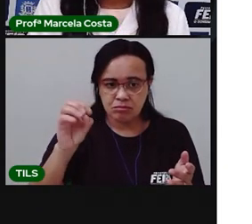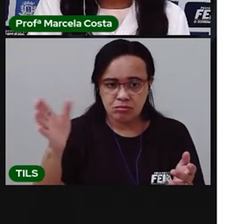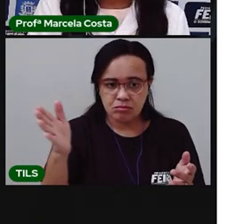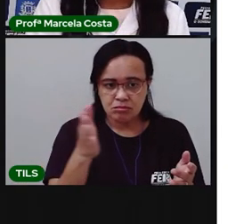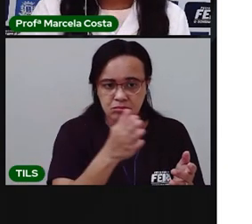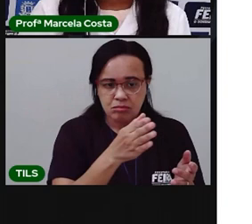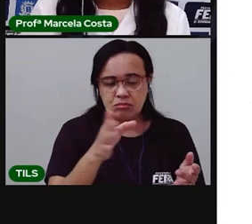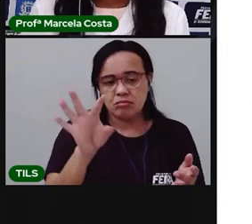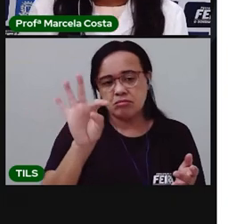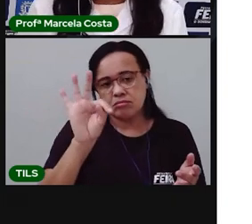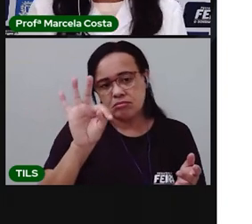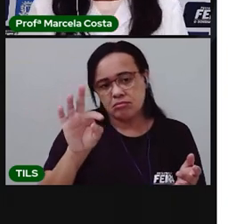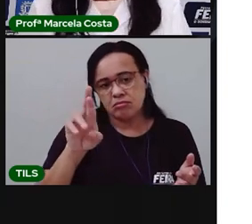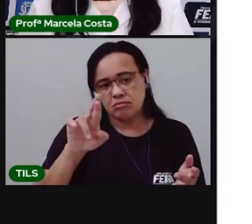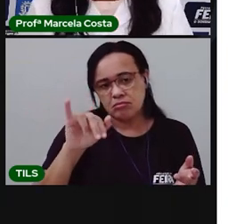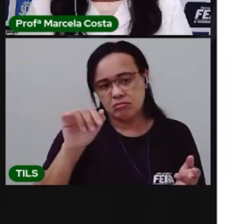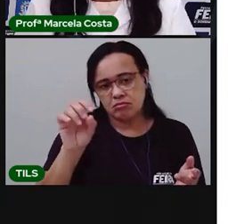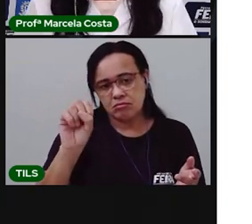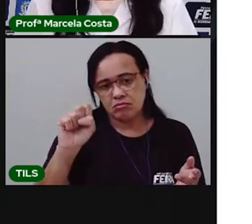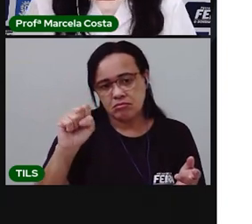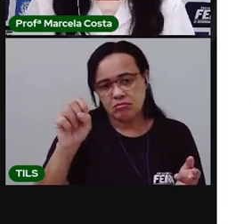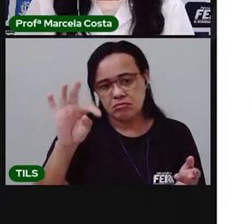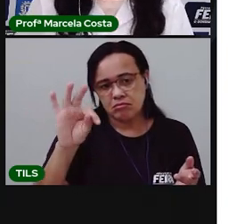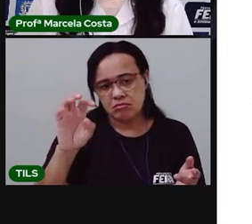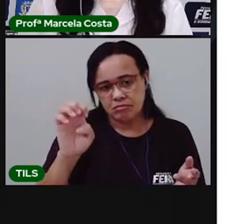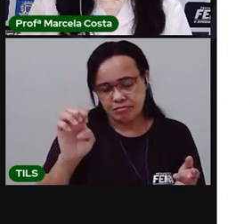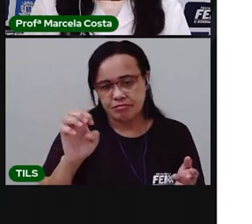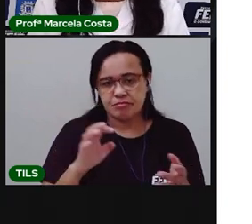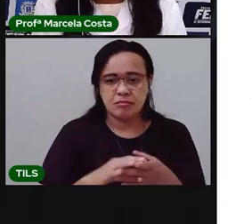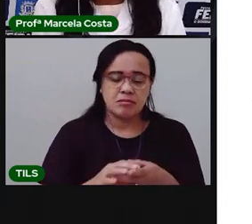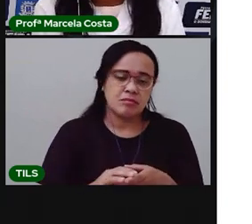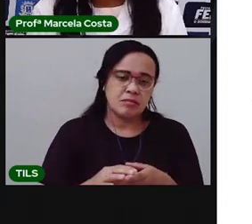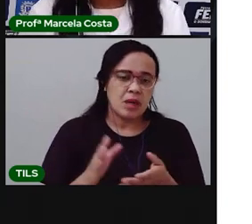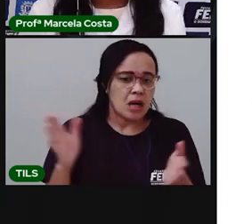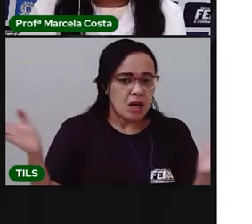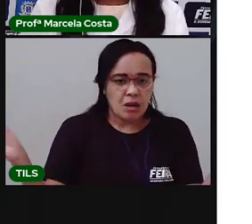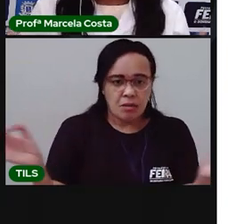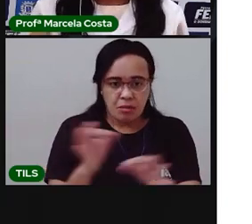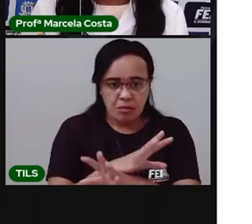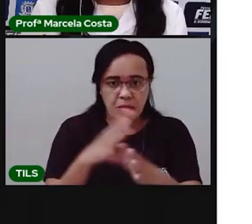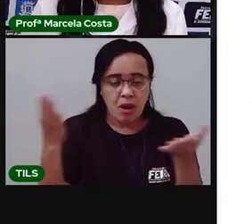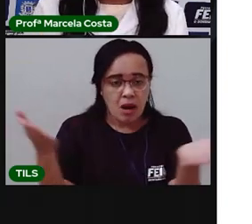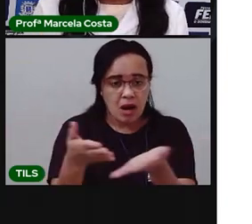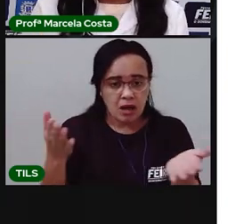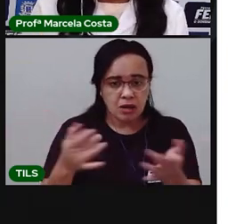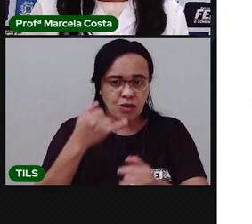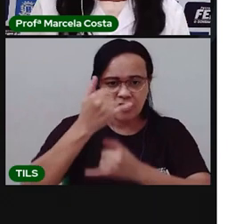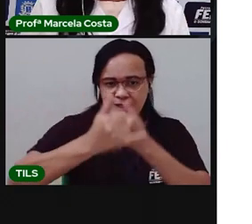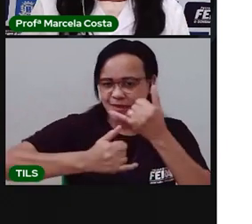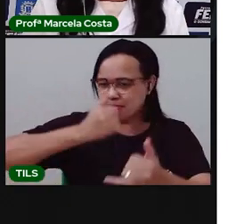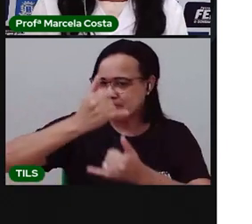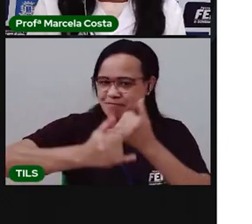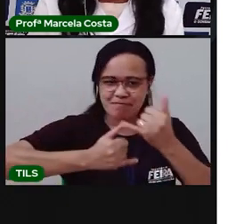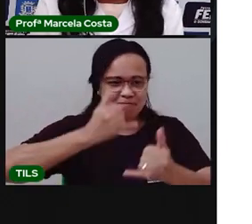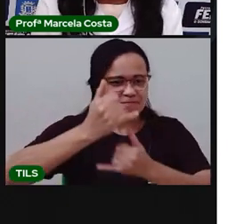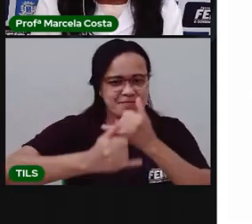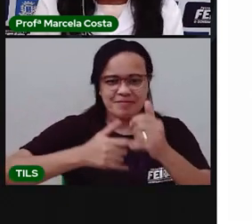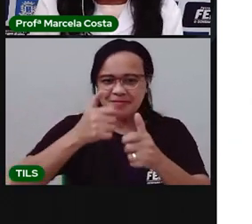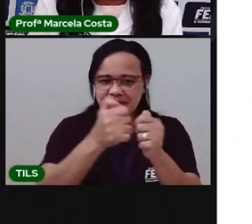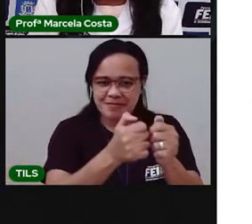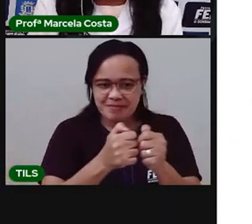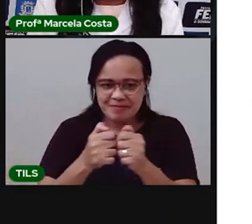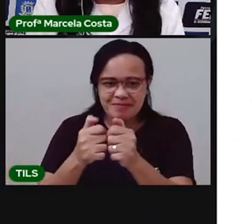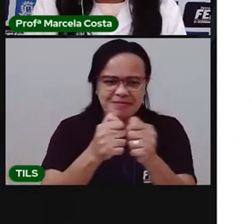Agora, crianças, vamos ver um joguinho das emoções. Vamos brincar agora. Esse é um joguinho